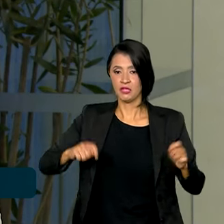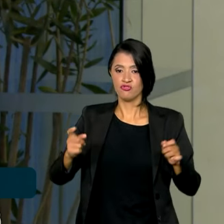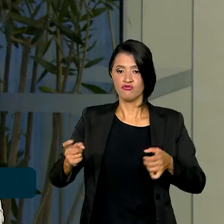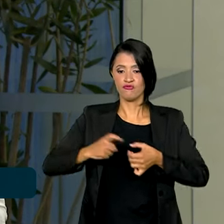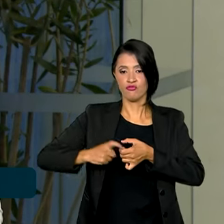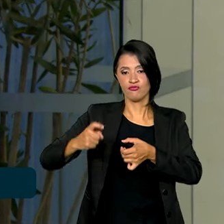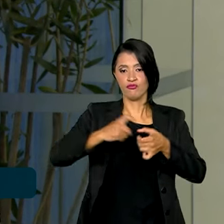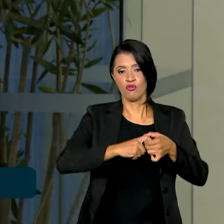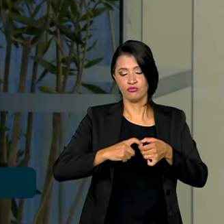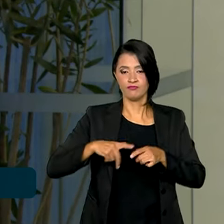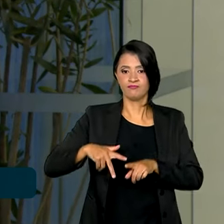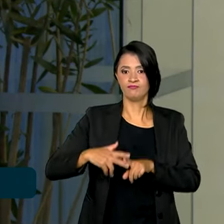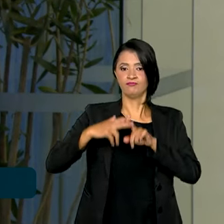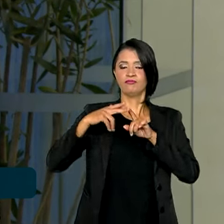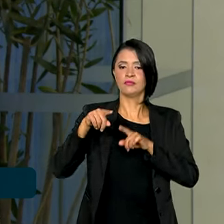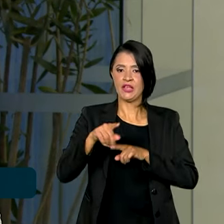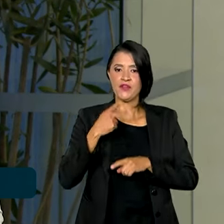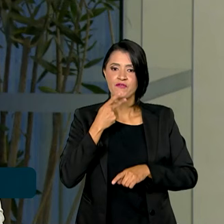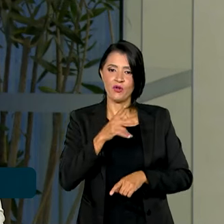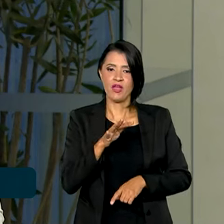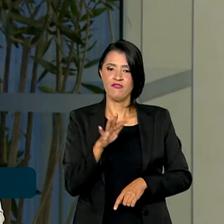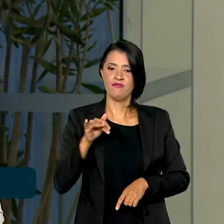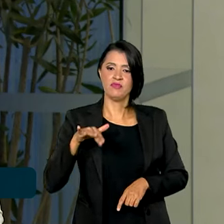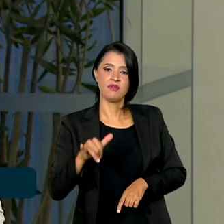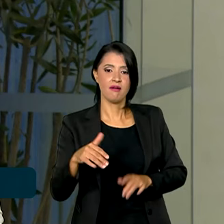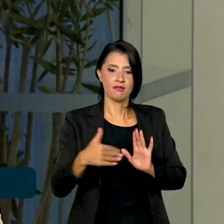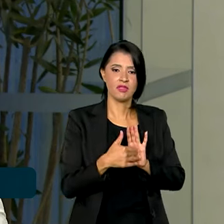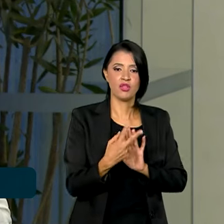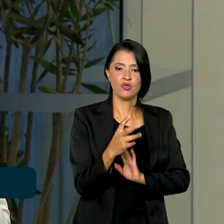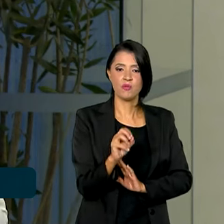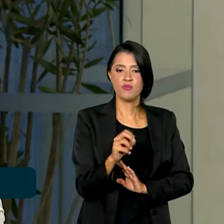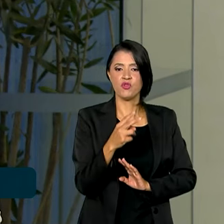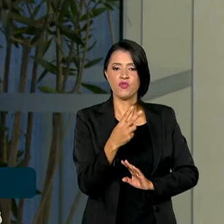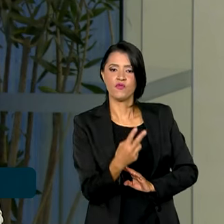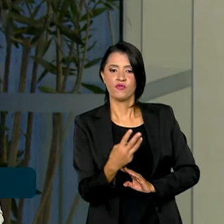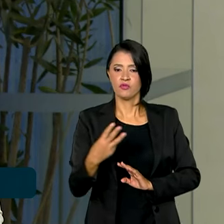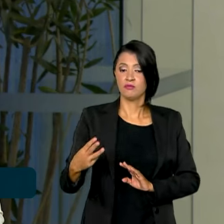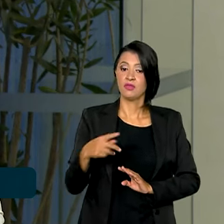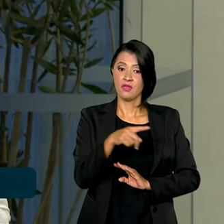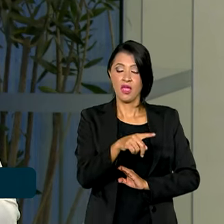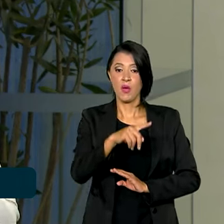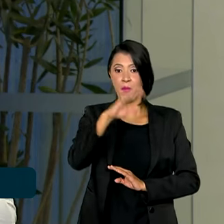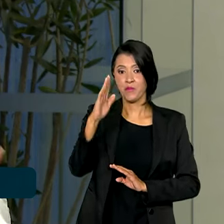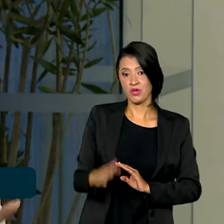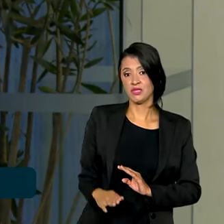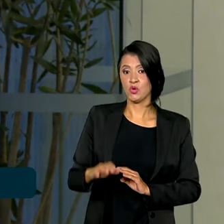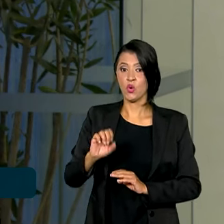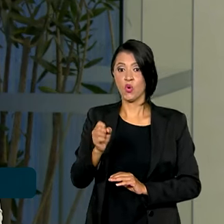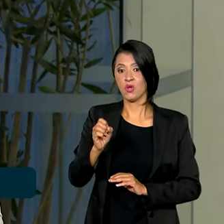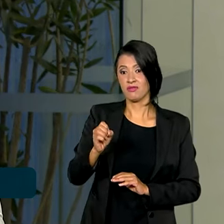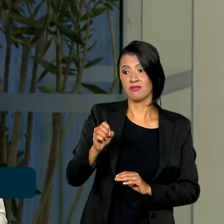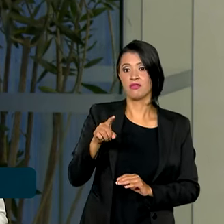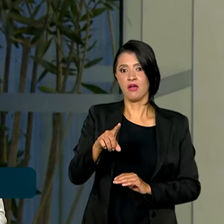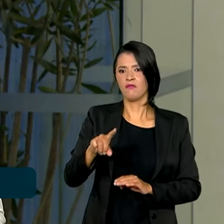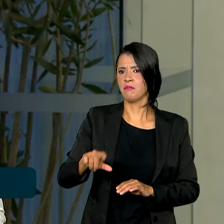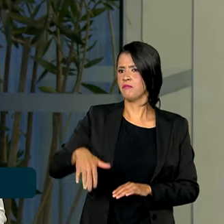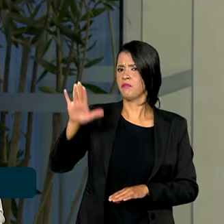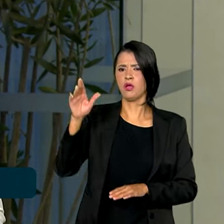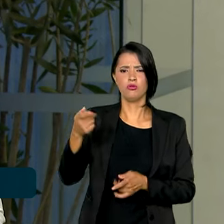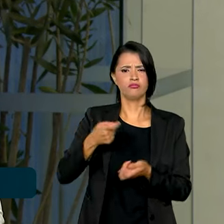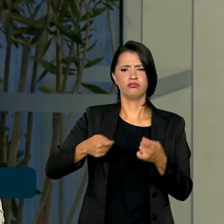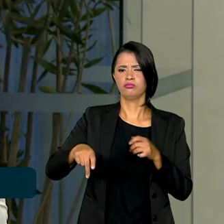recuperação. A FMI diz ainda que até 2026 o Brasil deve ocupar a oitava posição, deve se tornar a oitava maior